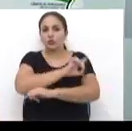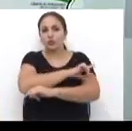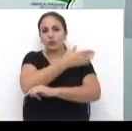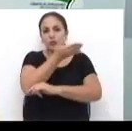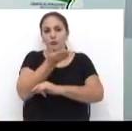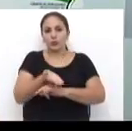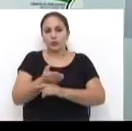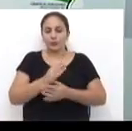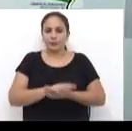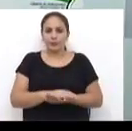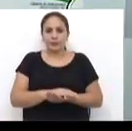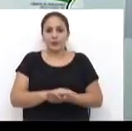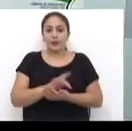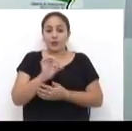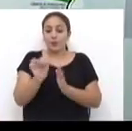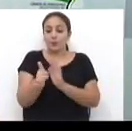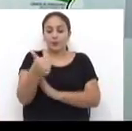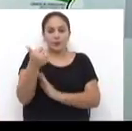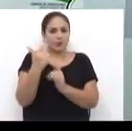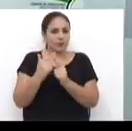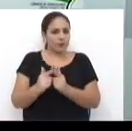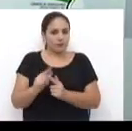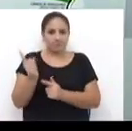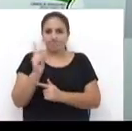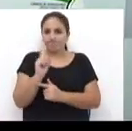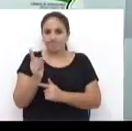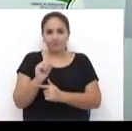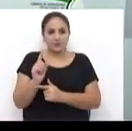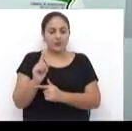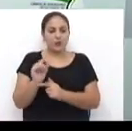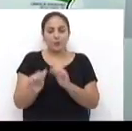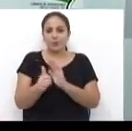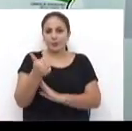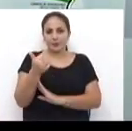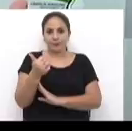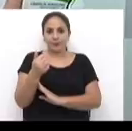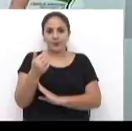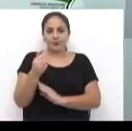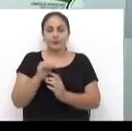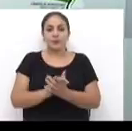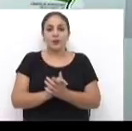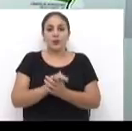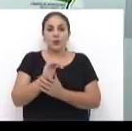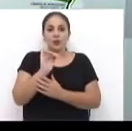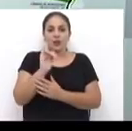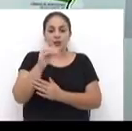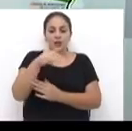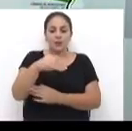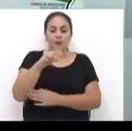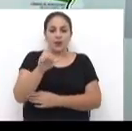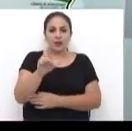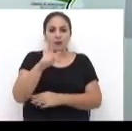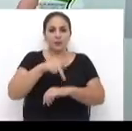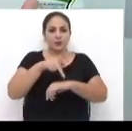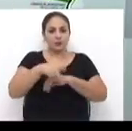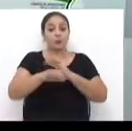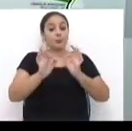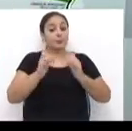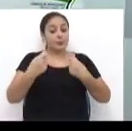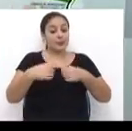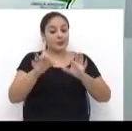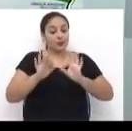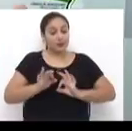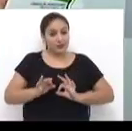mesmo sofrimento o dia inteiro. E não é a primeira vez, não é a primeira situação. O IML de Passo